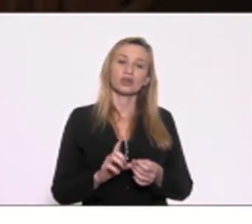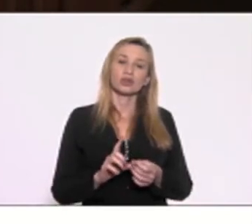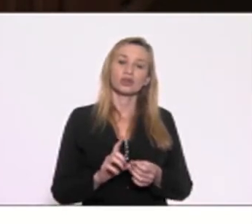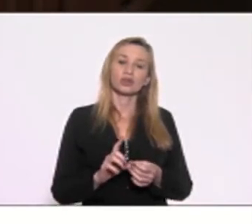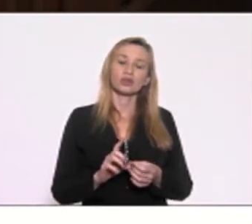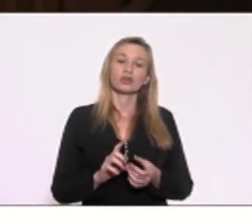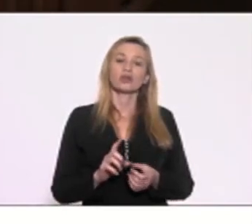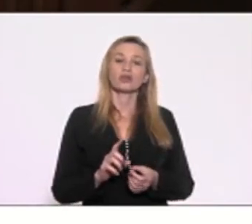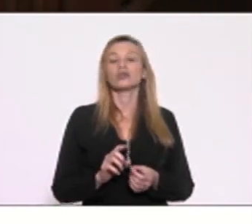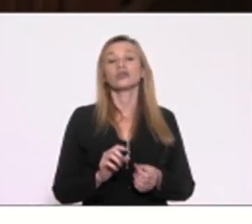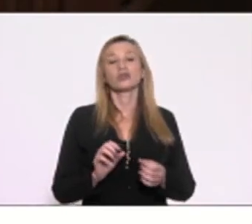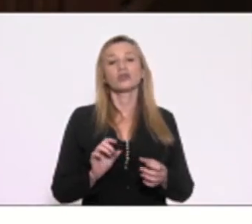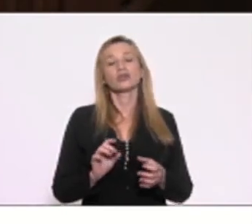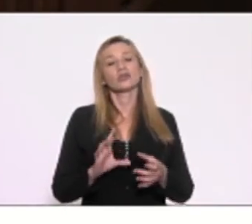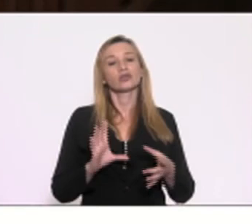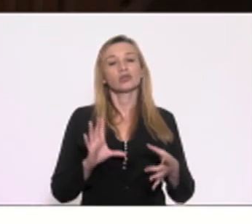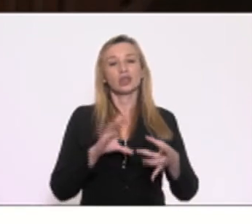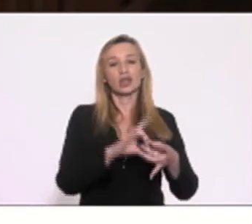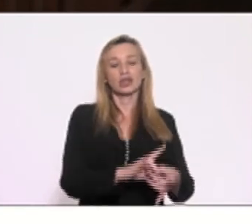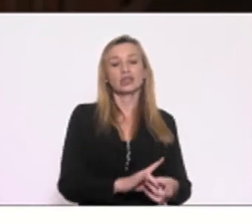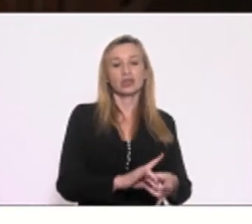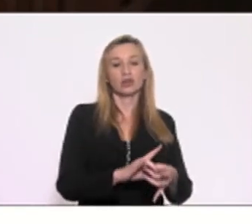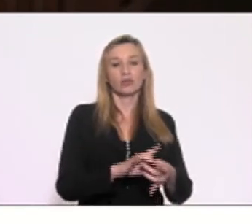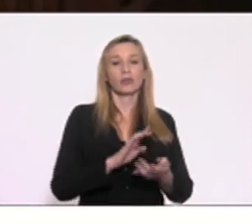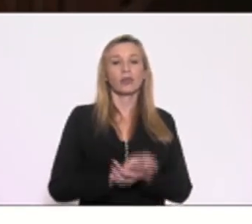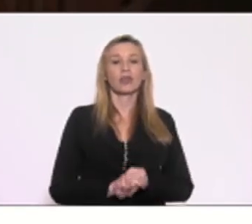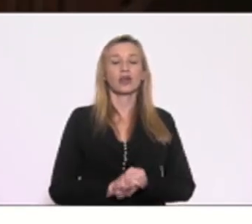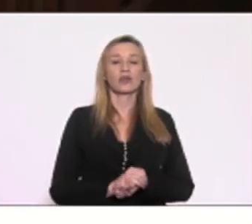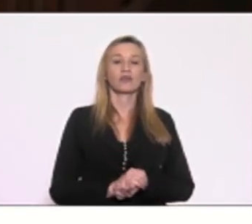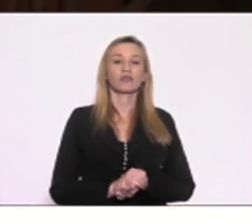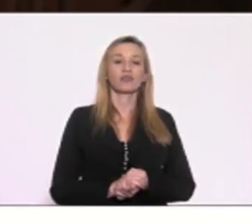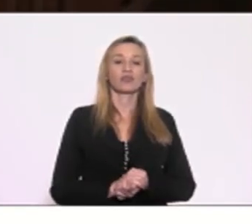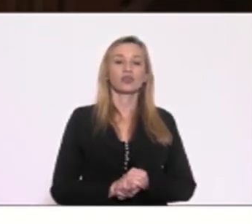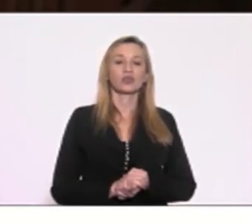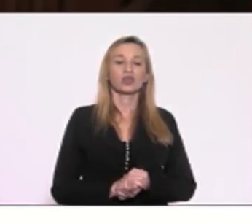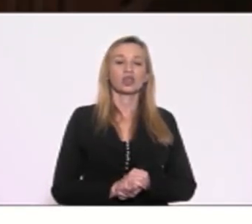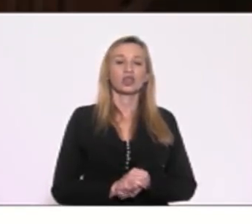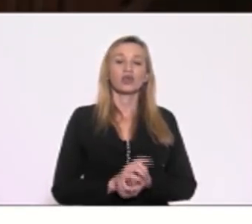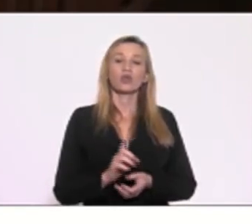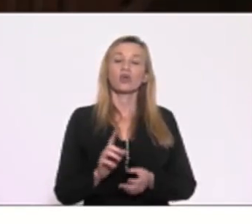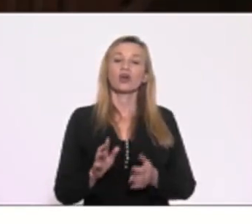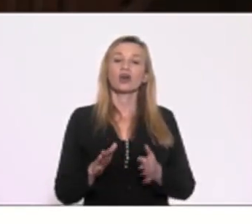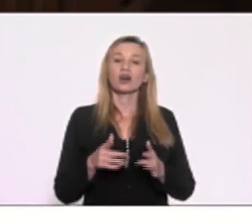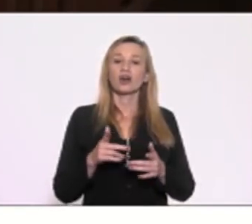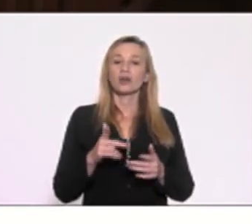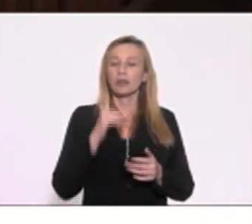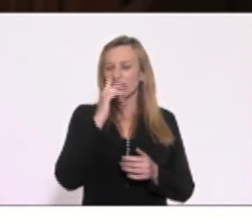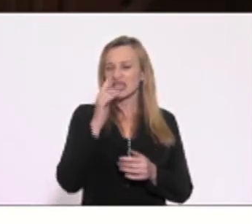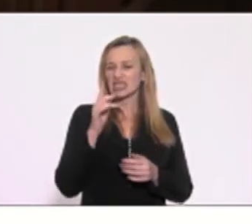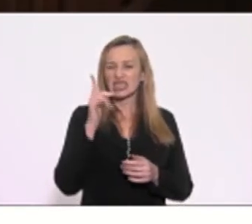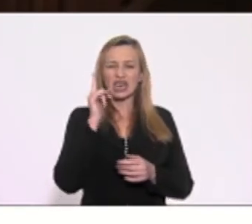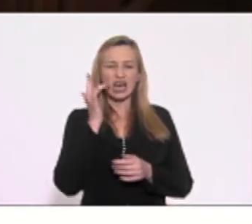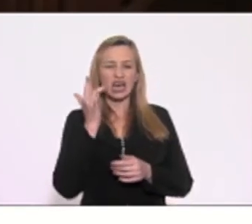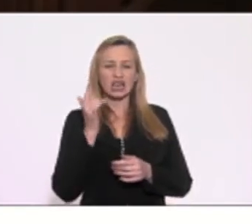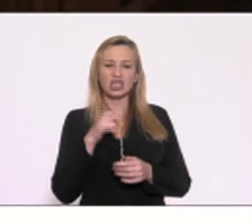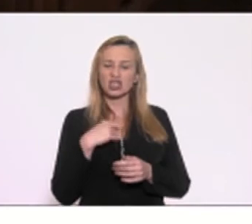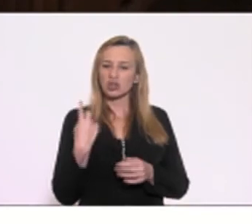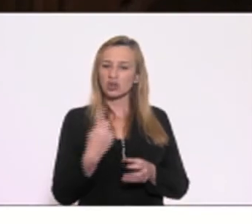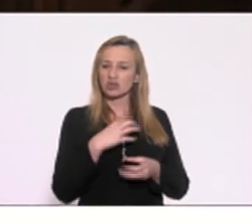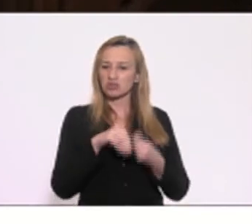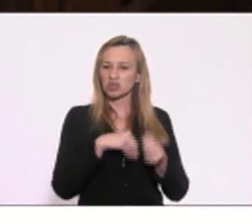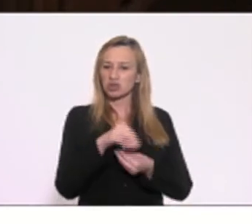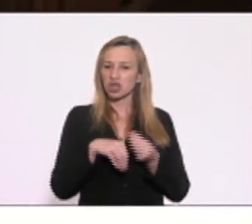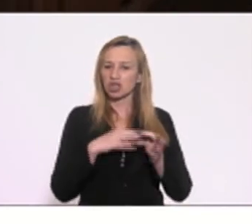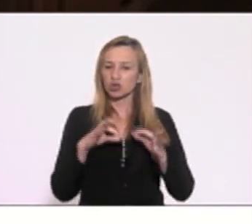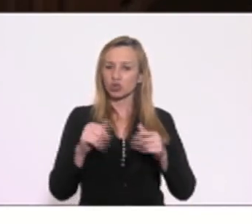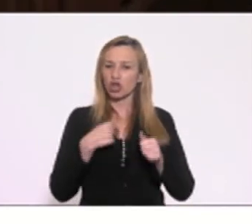fôssemos um subnitrato do pó de tudo aquilo que é indesejável.